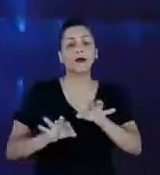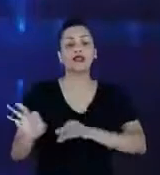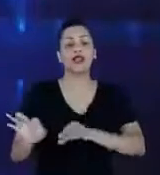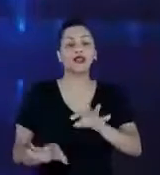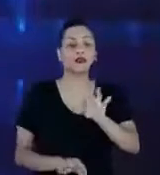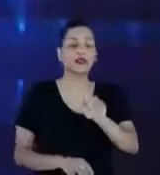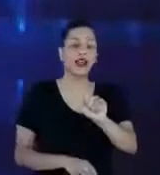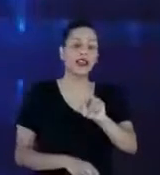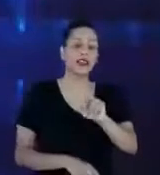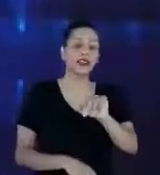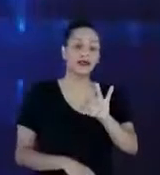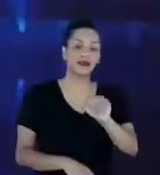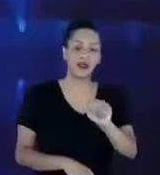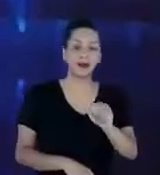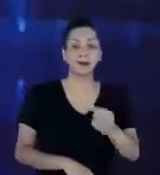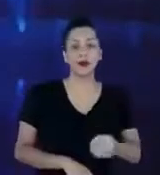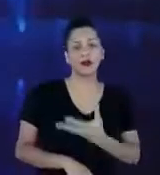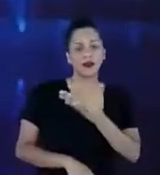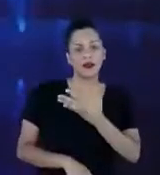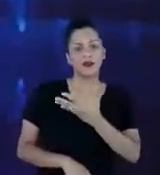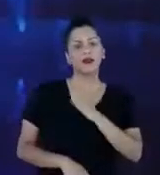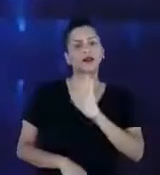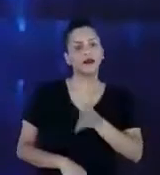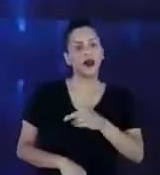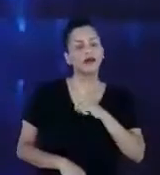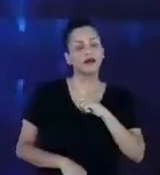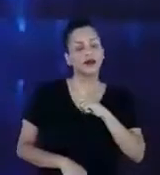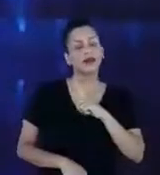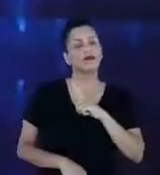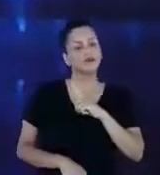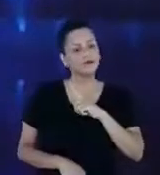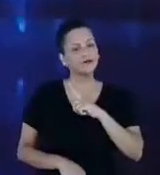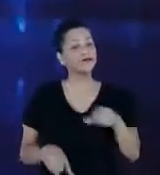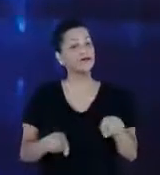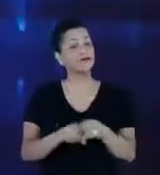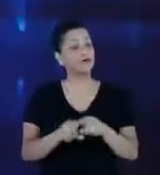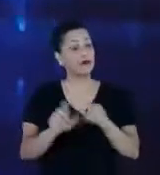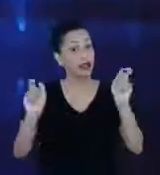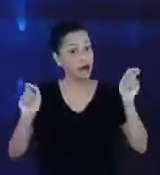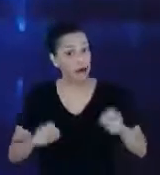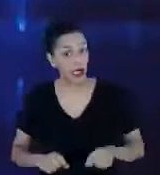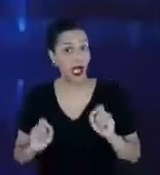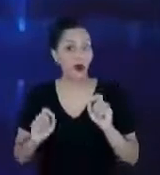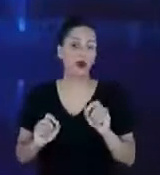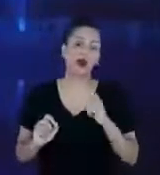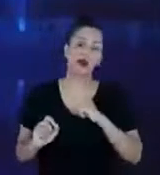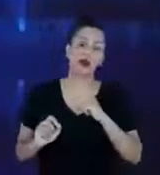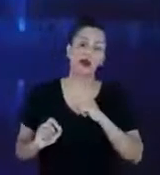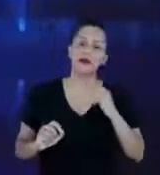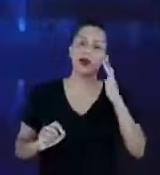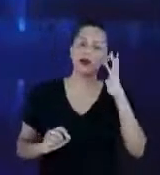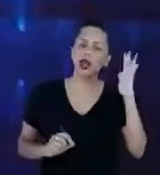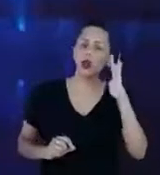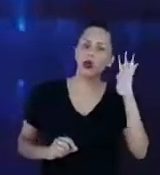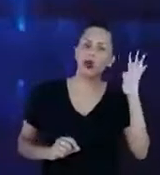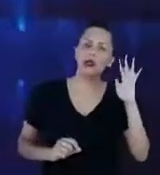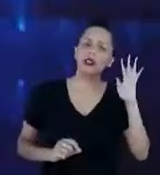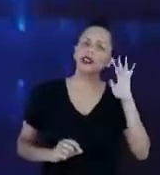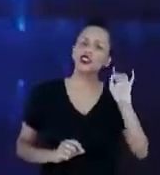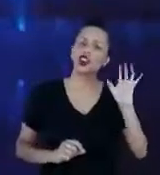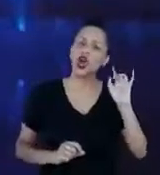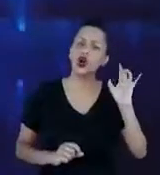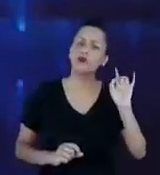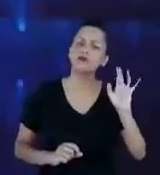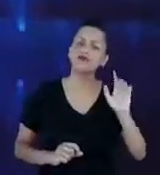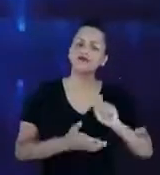gente ia até só um ponto. E agora, podendo levar daquela parte mais teórica para uma execução, para testar